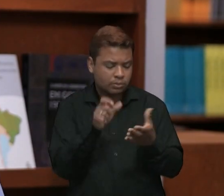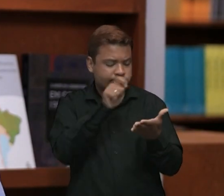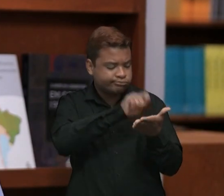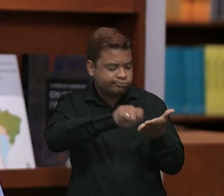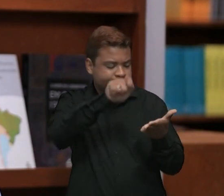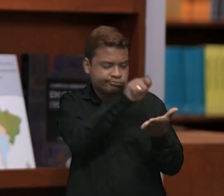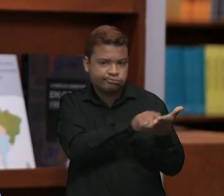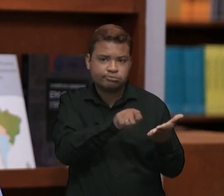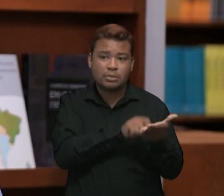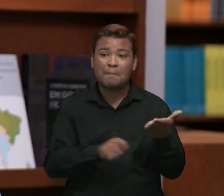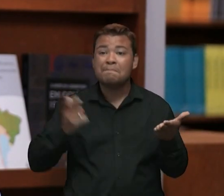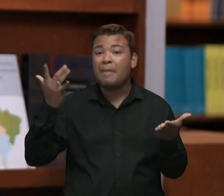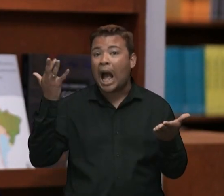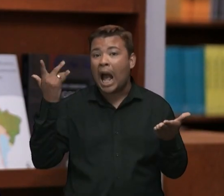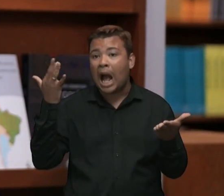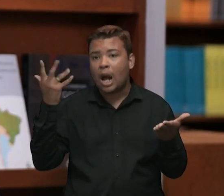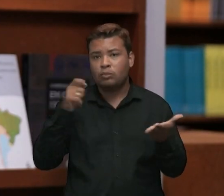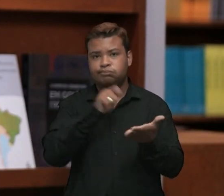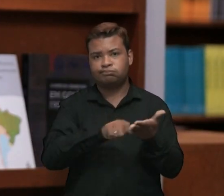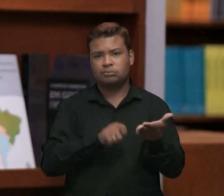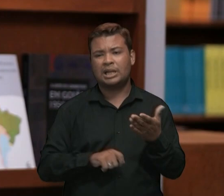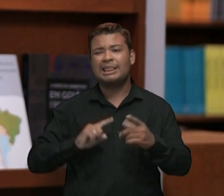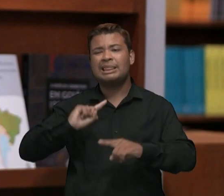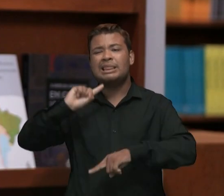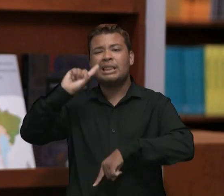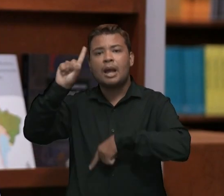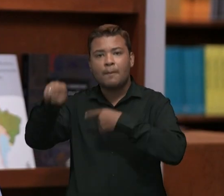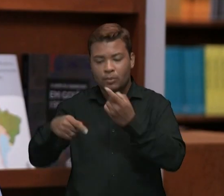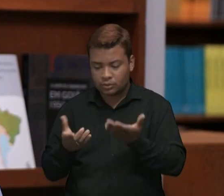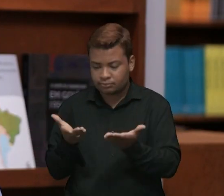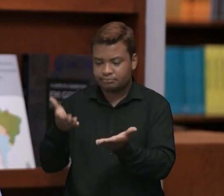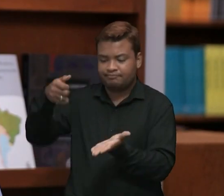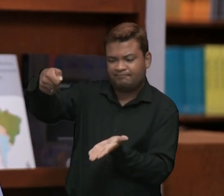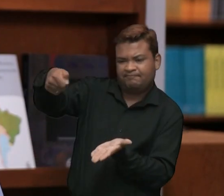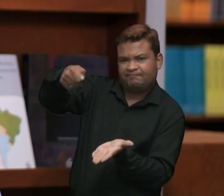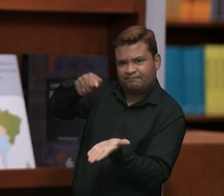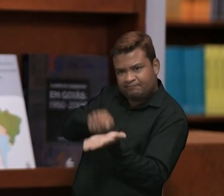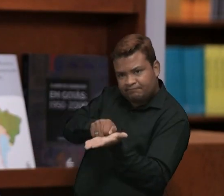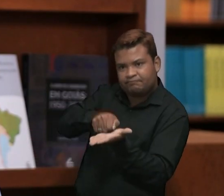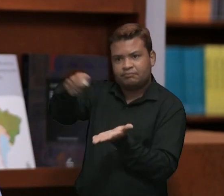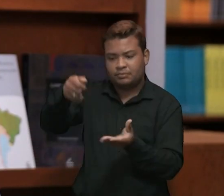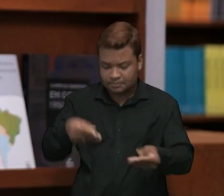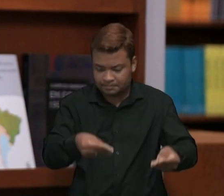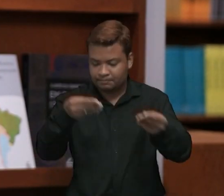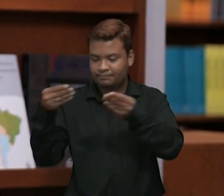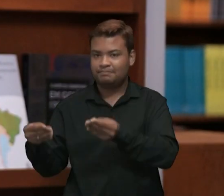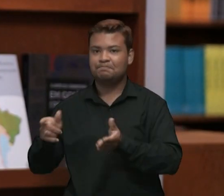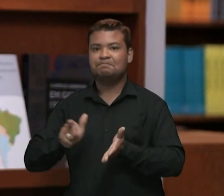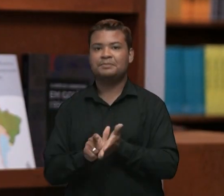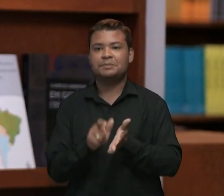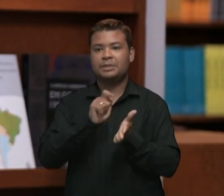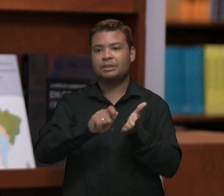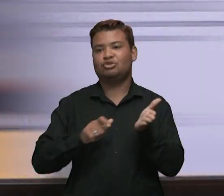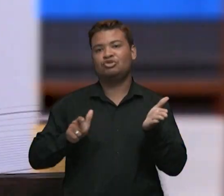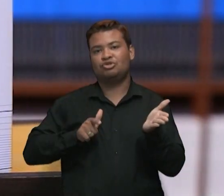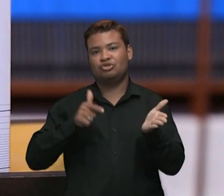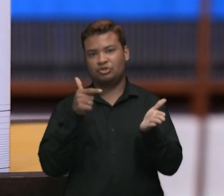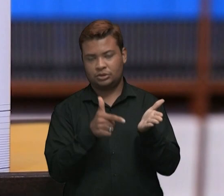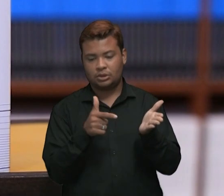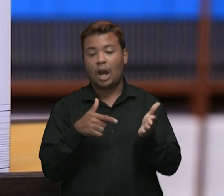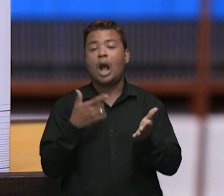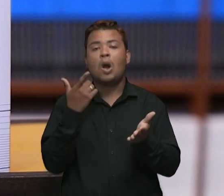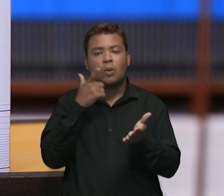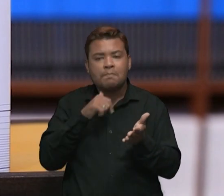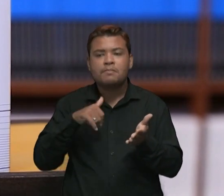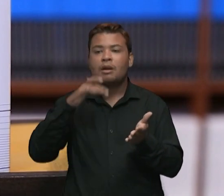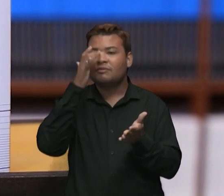manual. Depois que a imprensa foi inventada e passou a facilitar a veiculação do texto escrito, né,